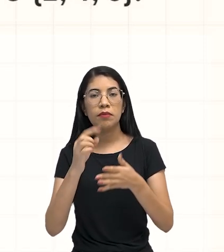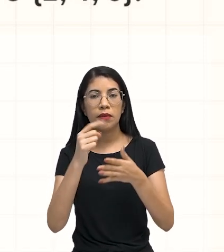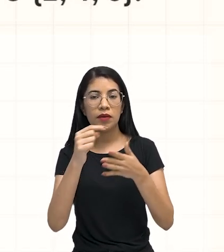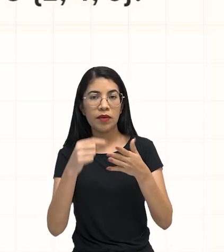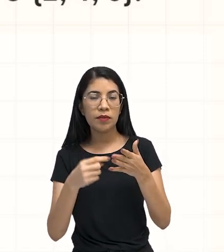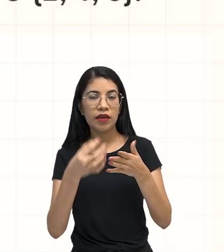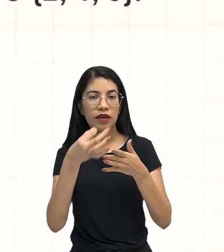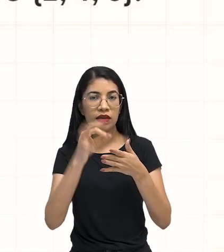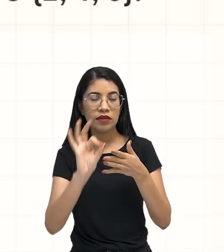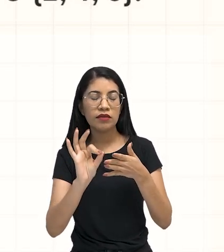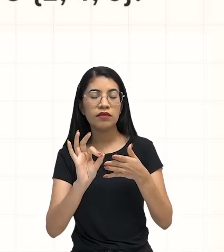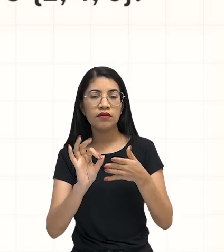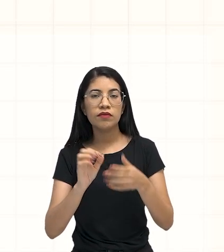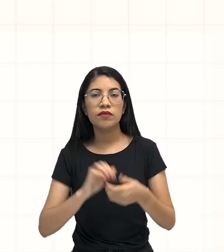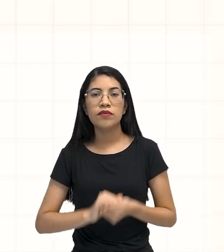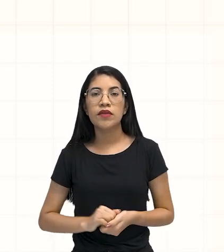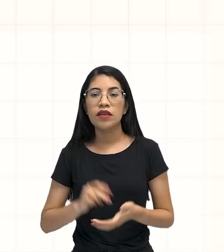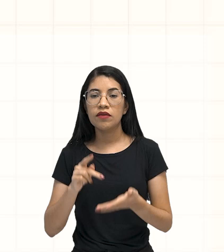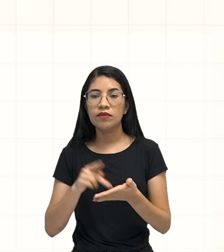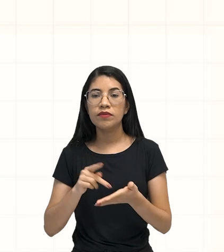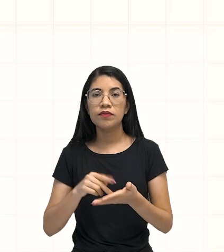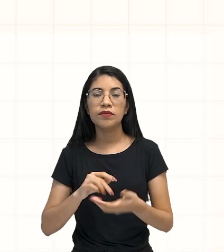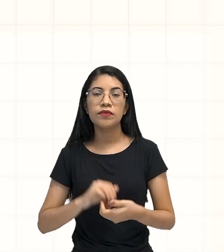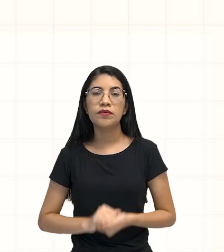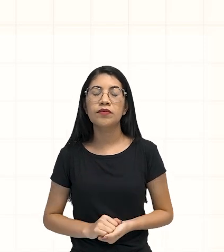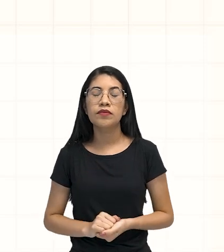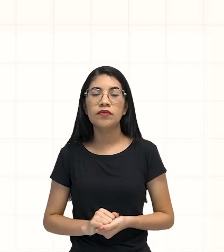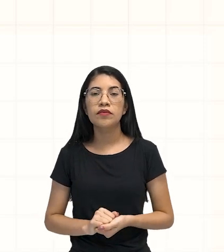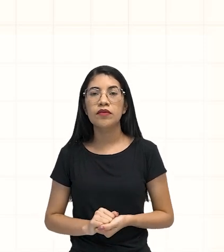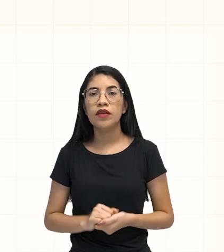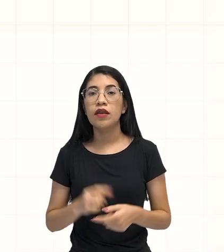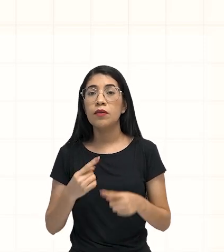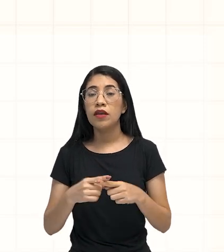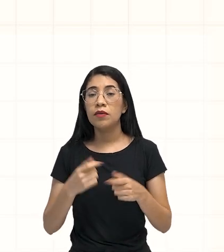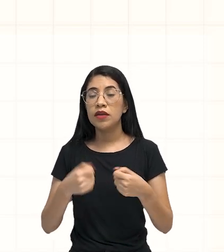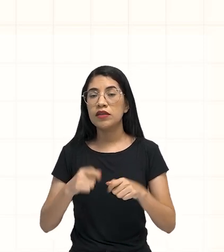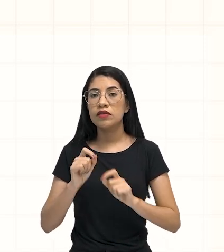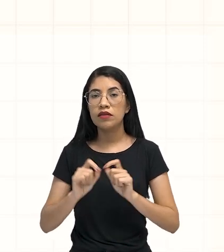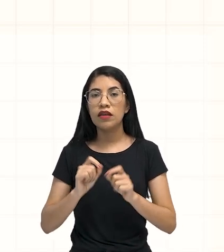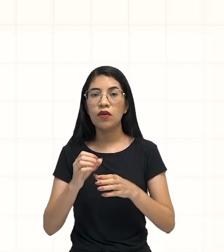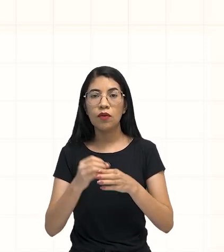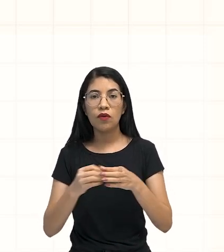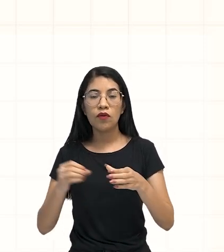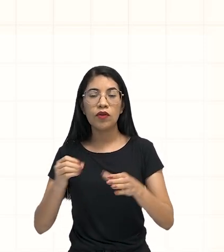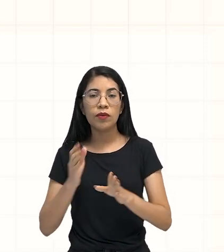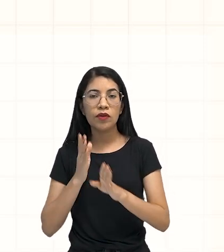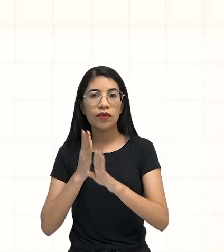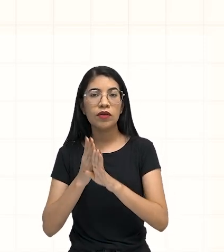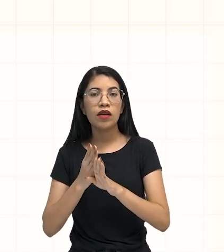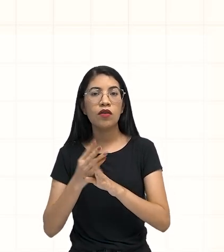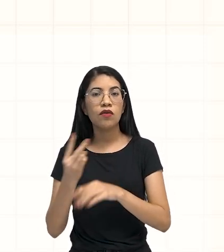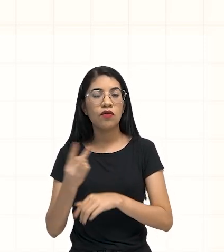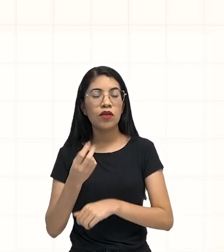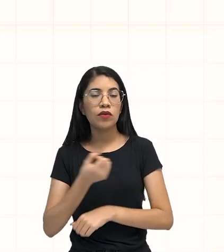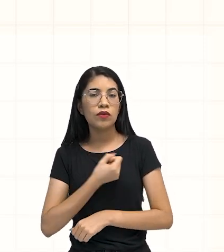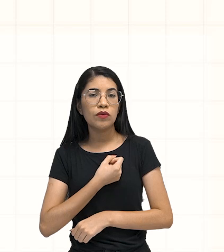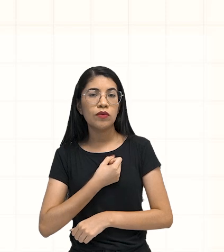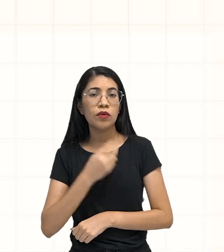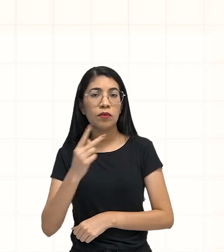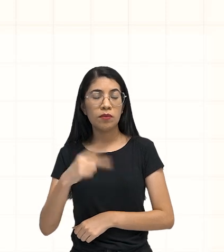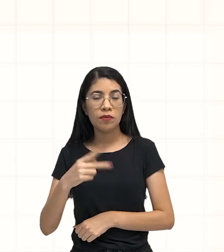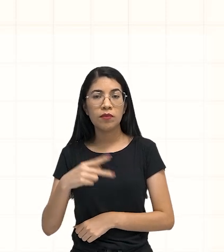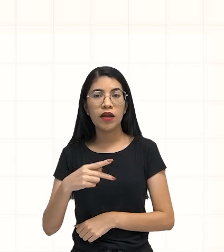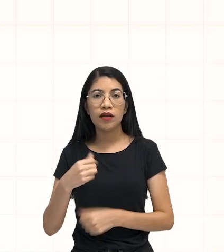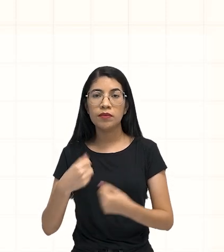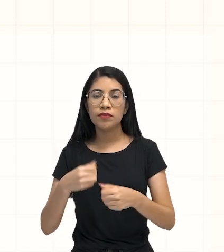de fato, é a alternativa verdadeira, tá? Porque ele quer que... Esse aqui é o evento, ó, obter um número par. Eu quero